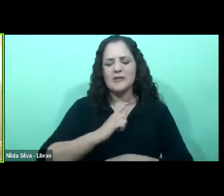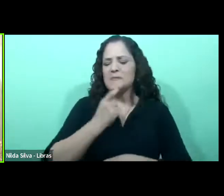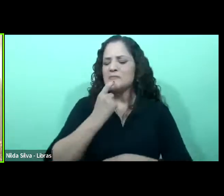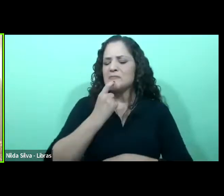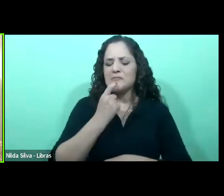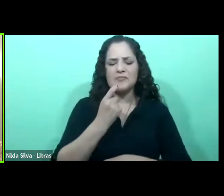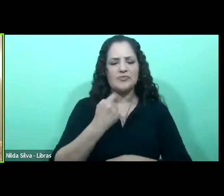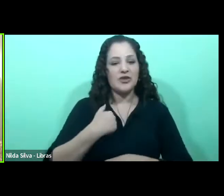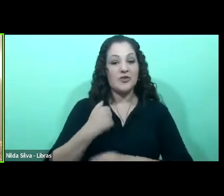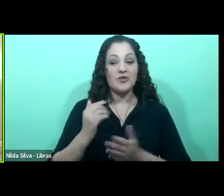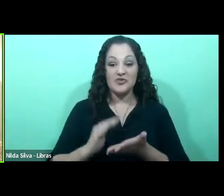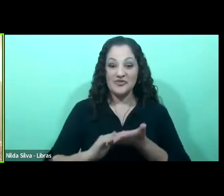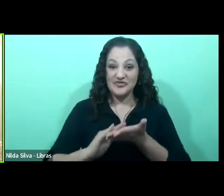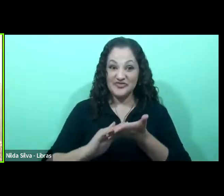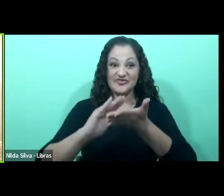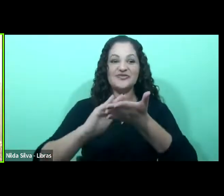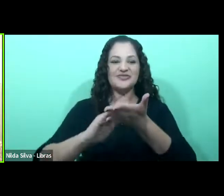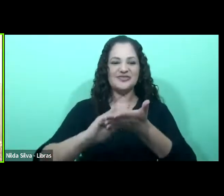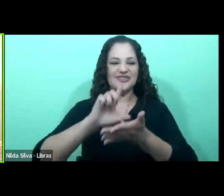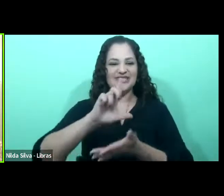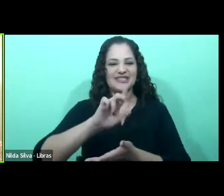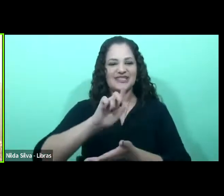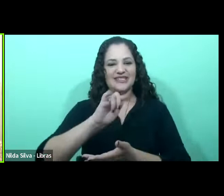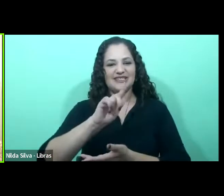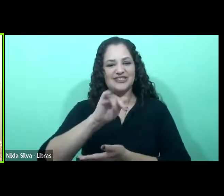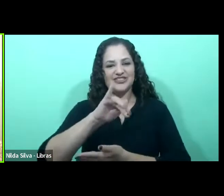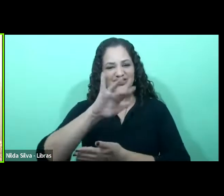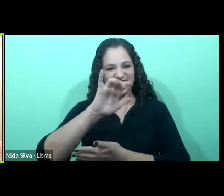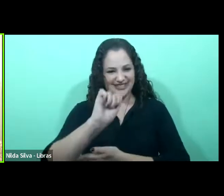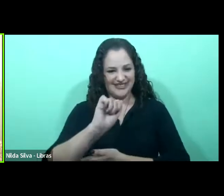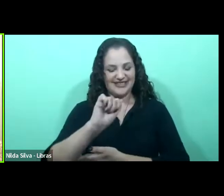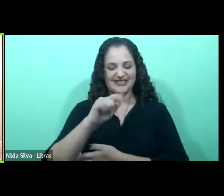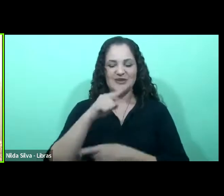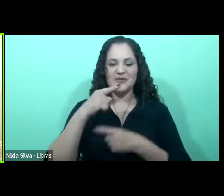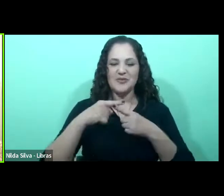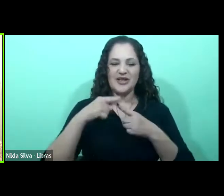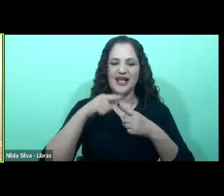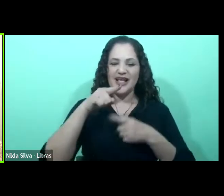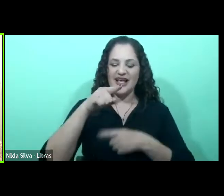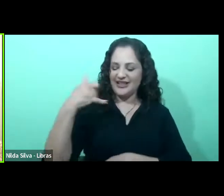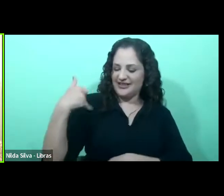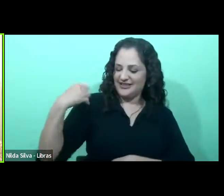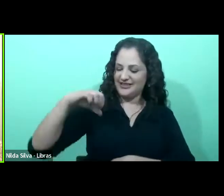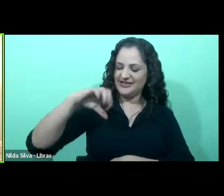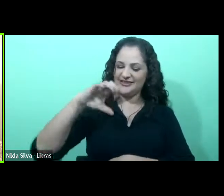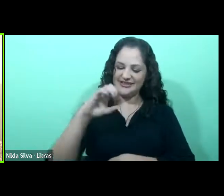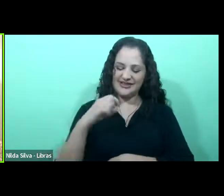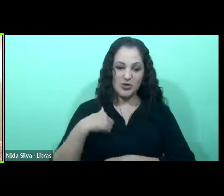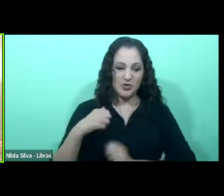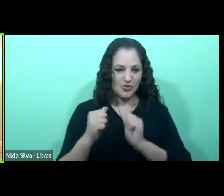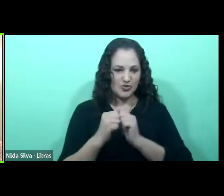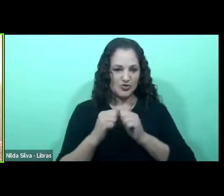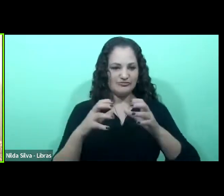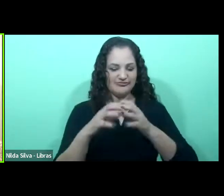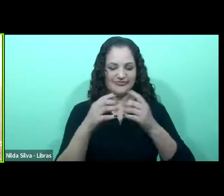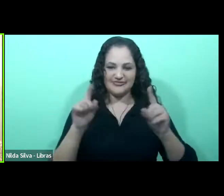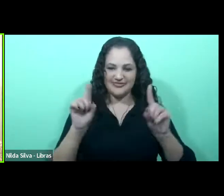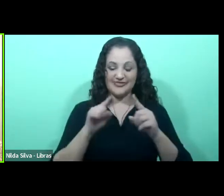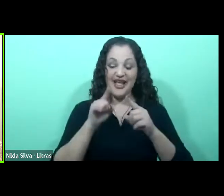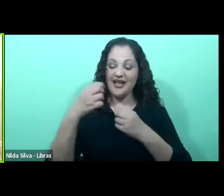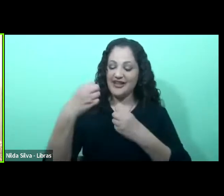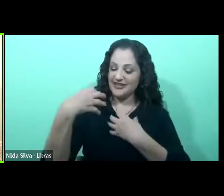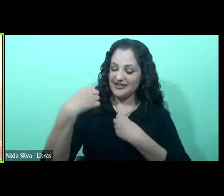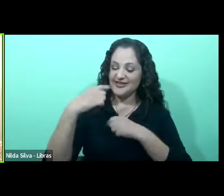dela. Eu e um grupo musical que eu faço parte, que é o Currupio. E uma das coisas que ela me ensina, né, é que a brincadeira